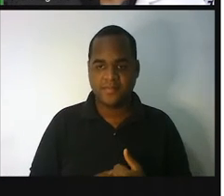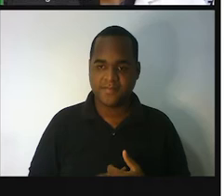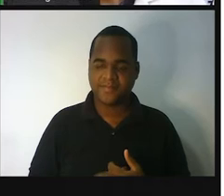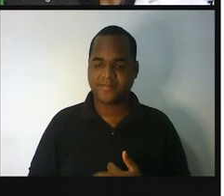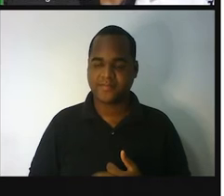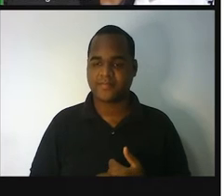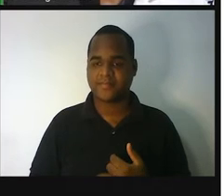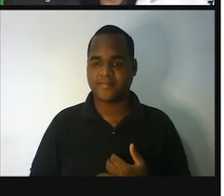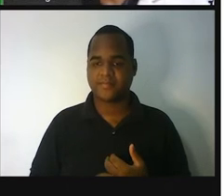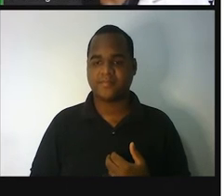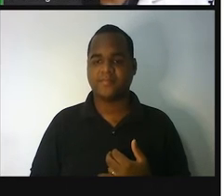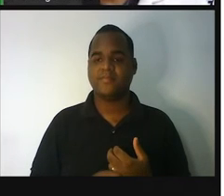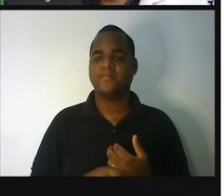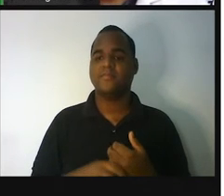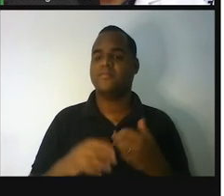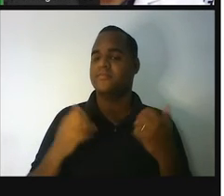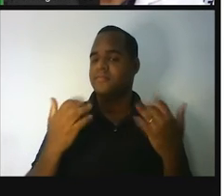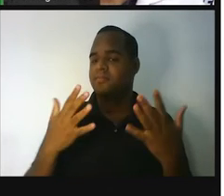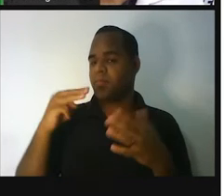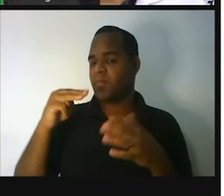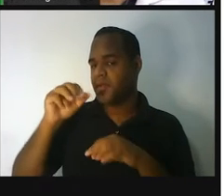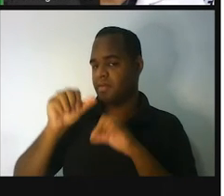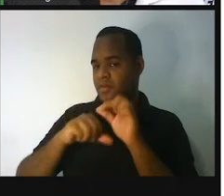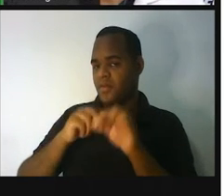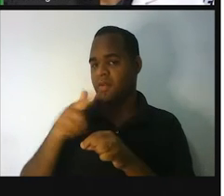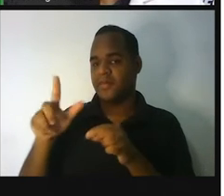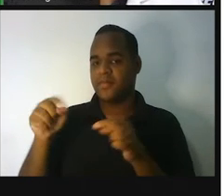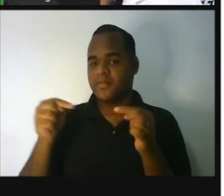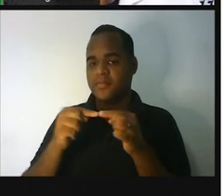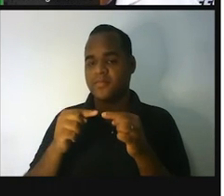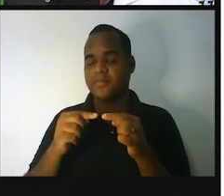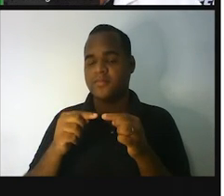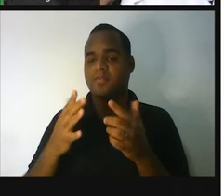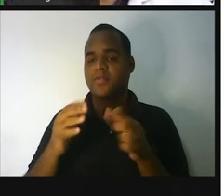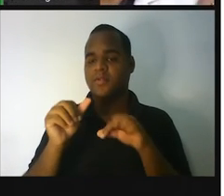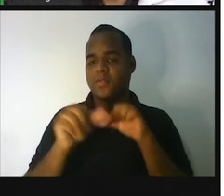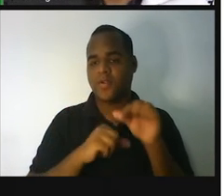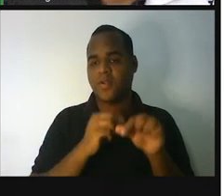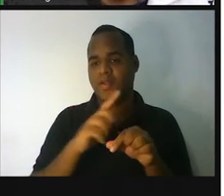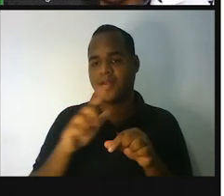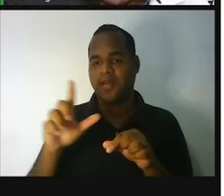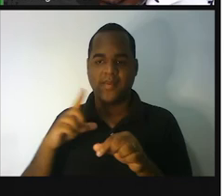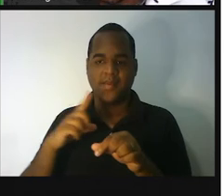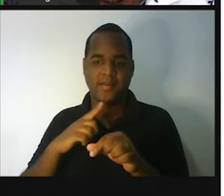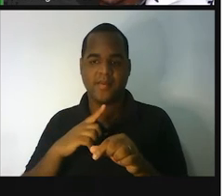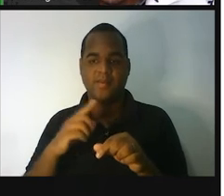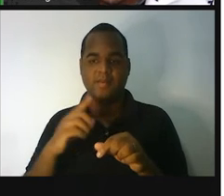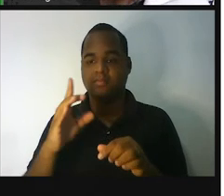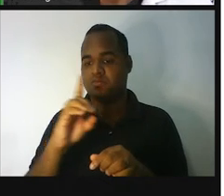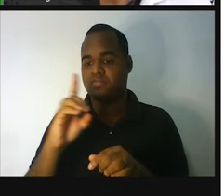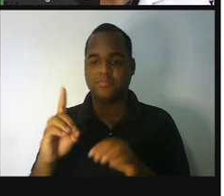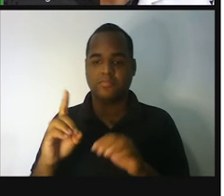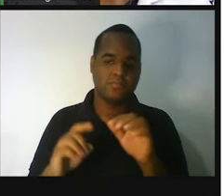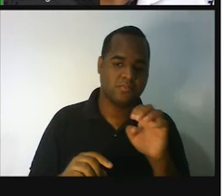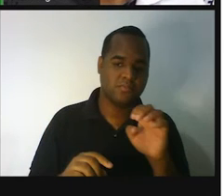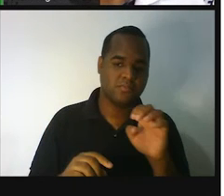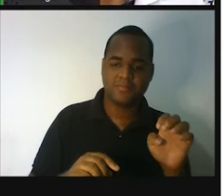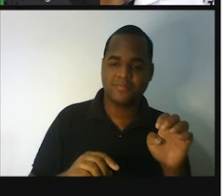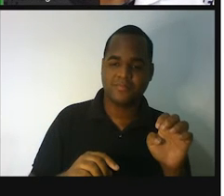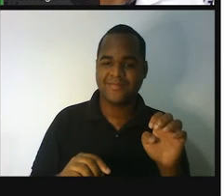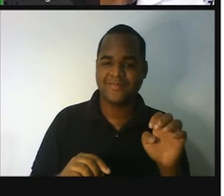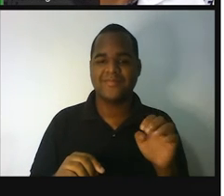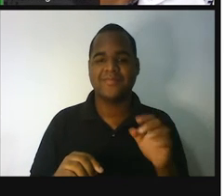Km até chegar no ele a gente vai para Olha que vai para lá Oi